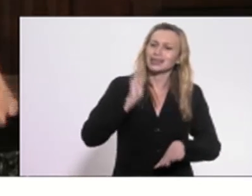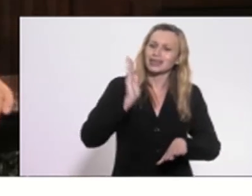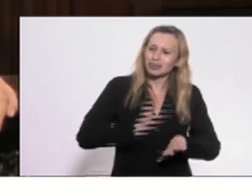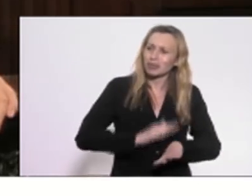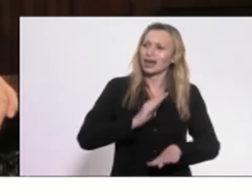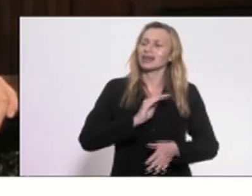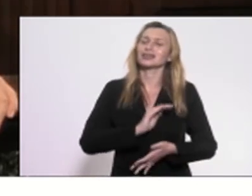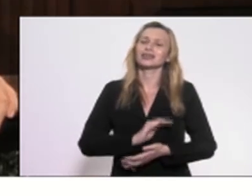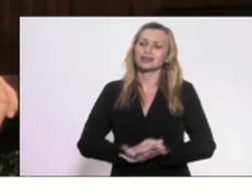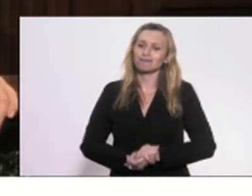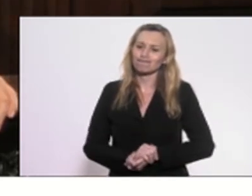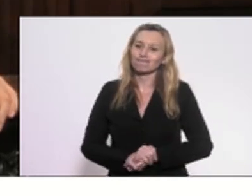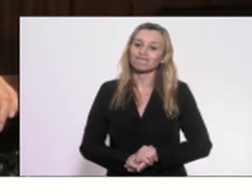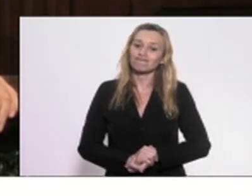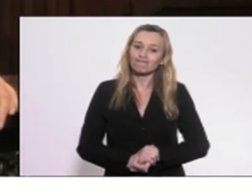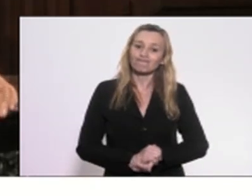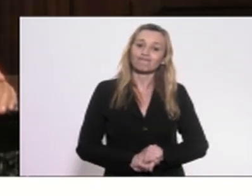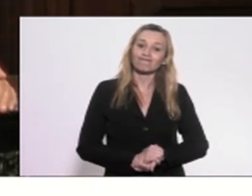mais